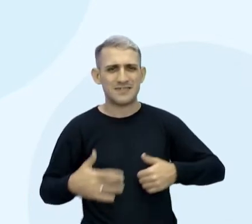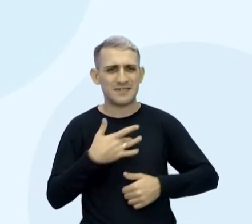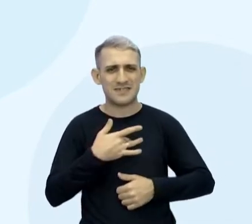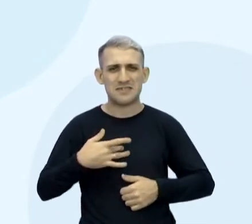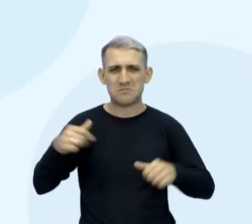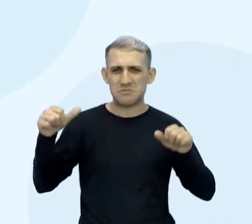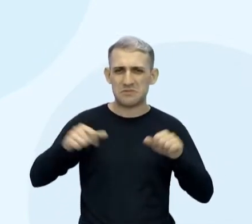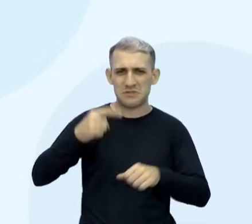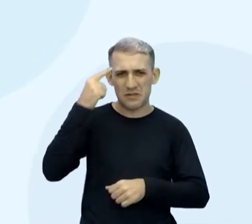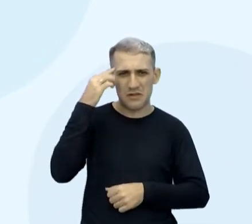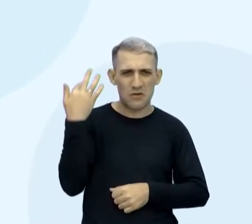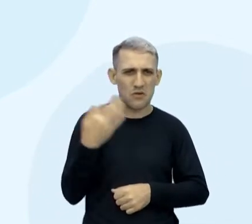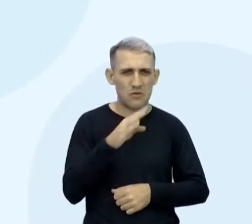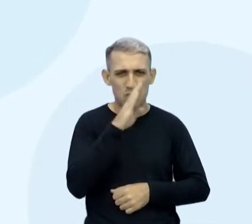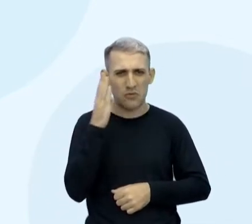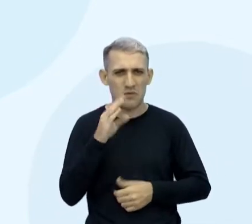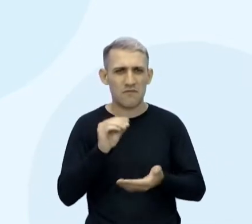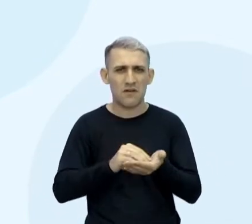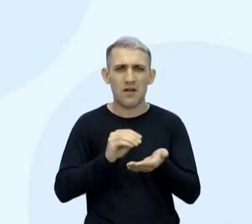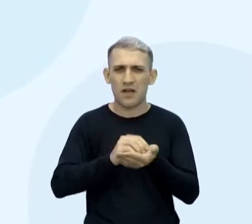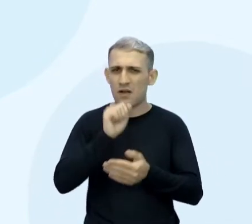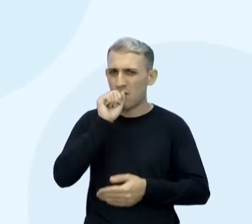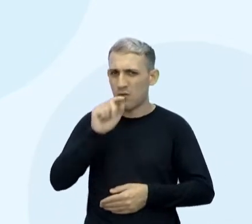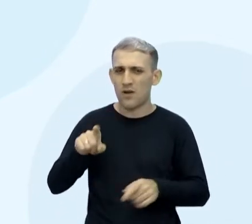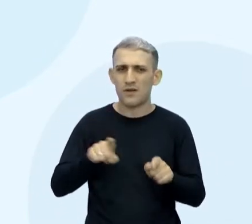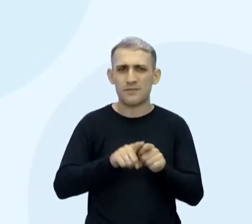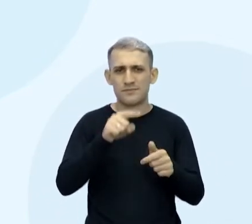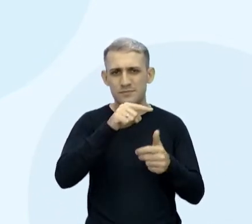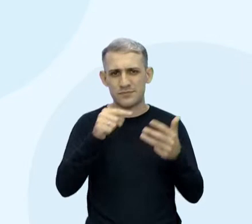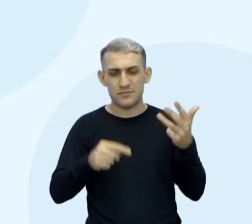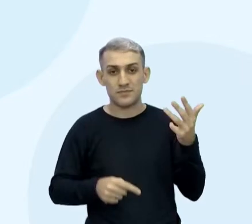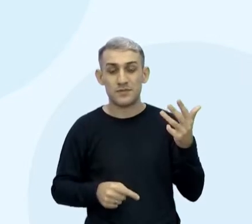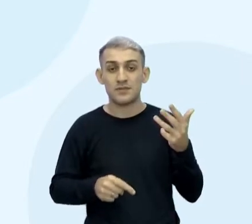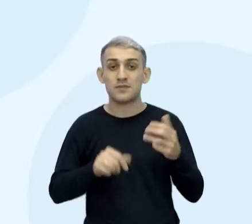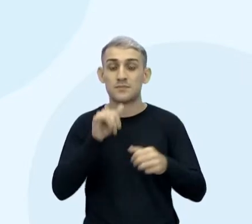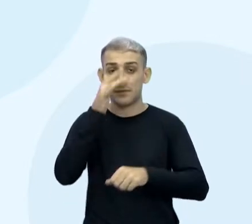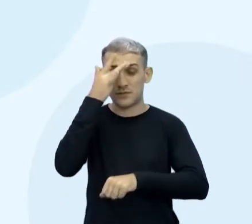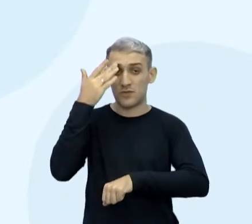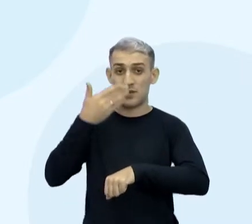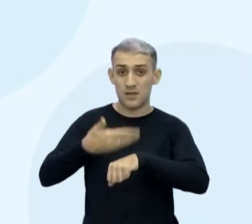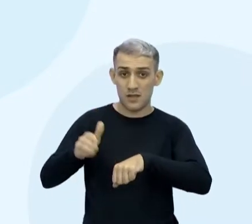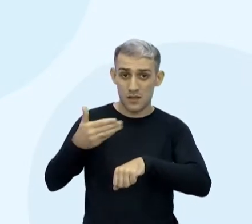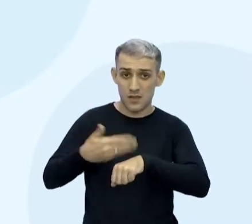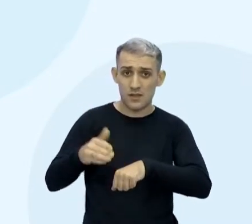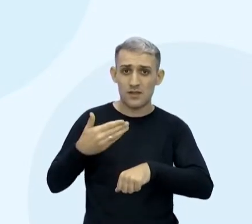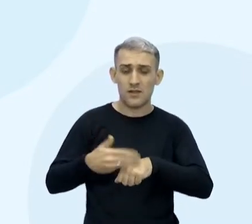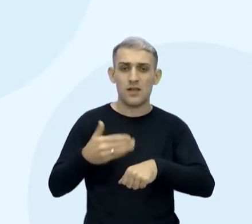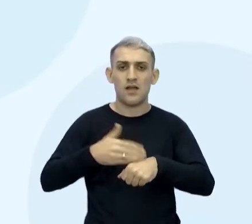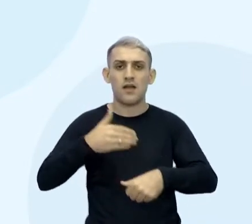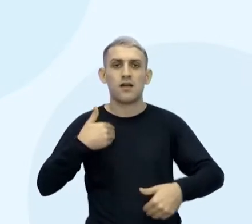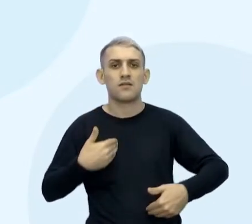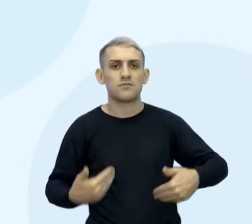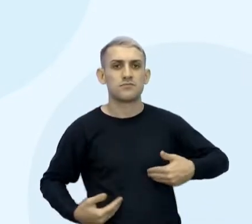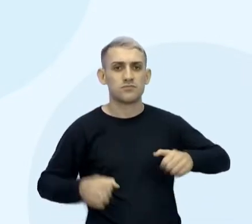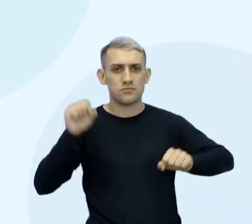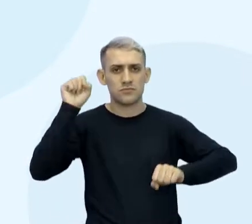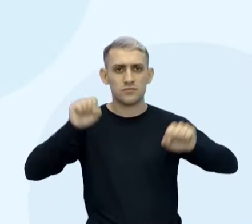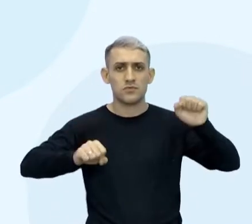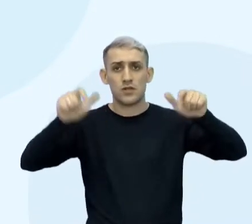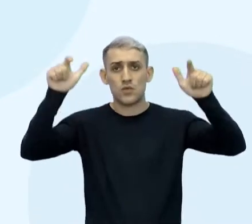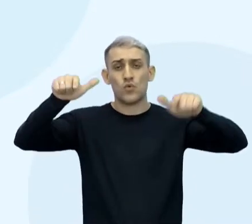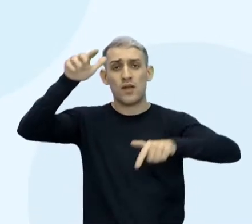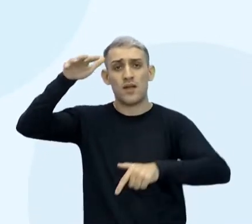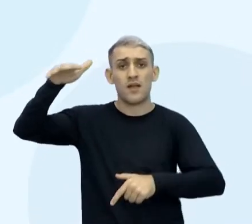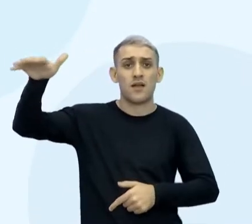cabeça, tontura, falta de ar, etc. Ao praticarem atividade física em altitudes